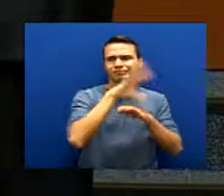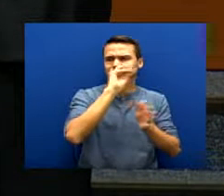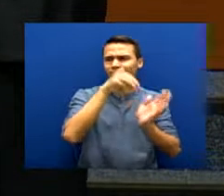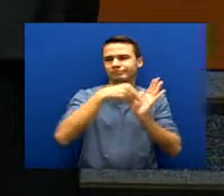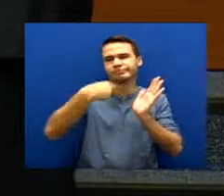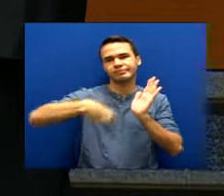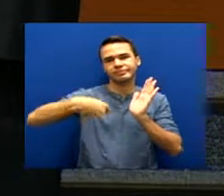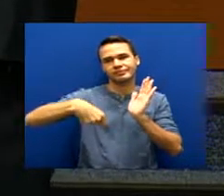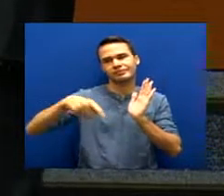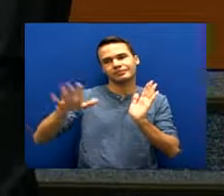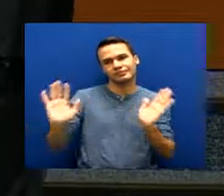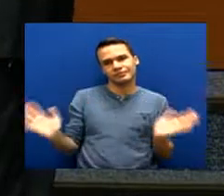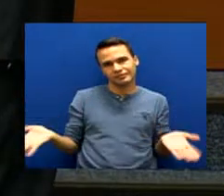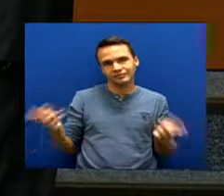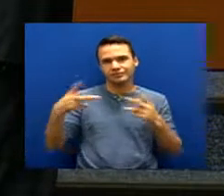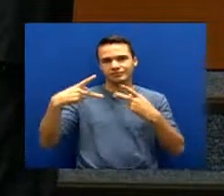aqui?